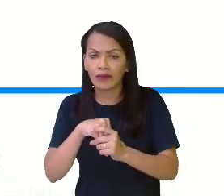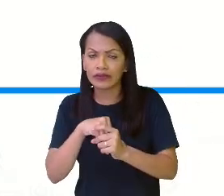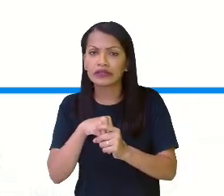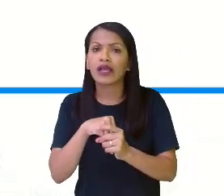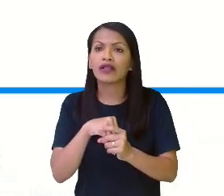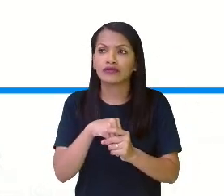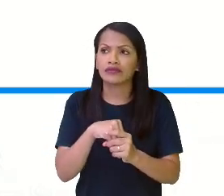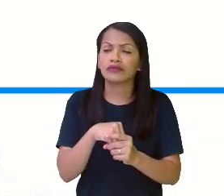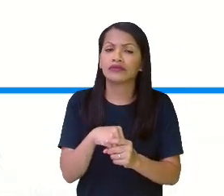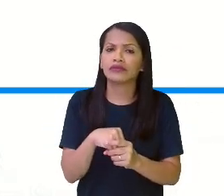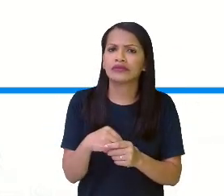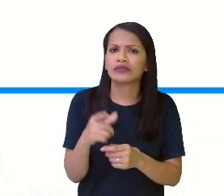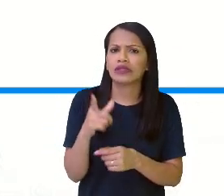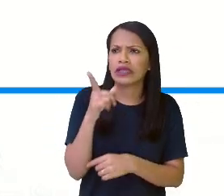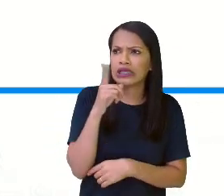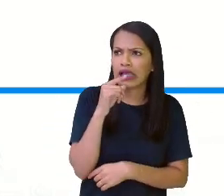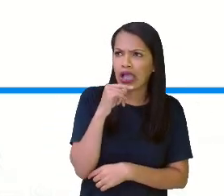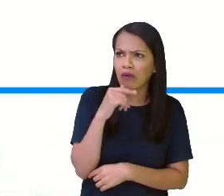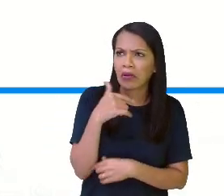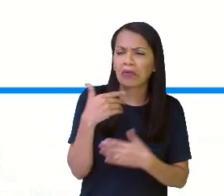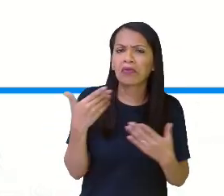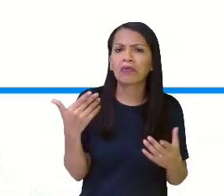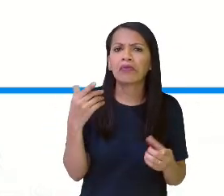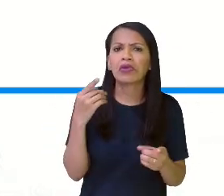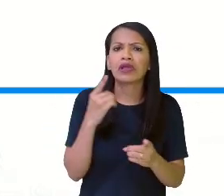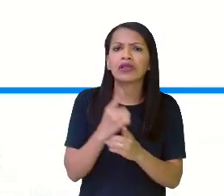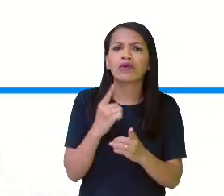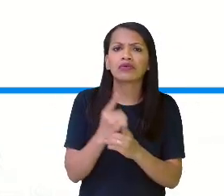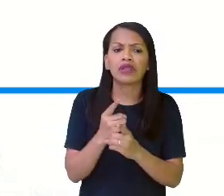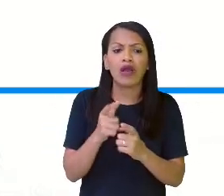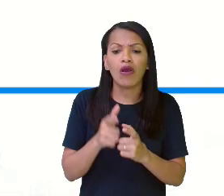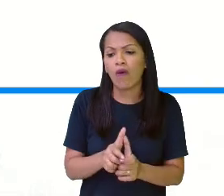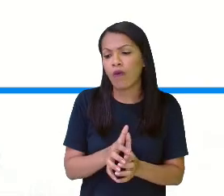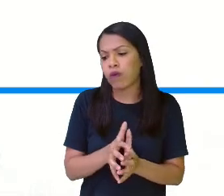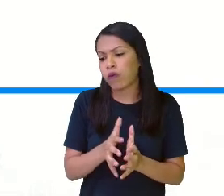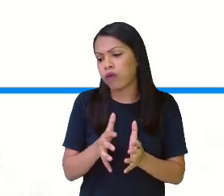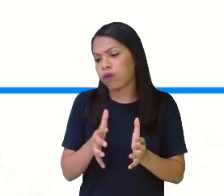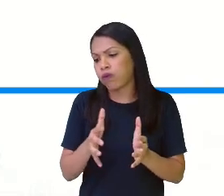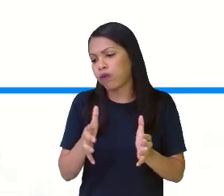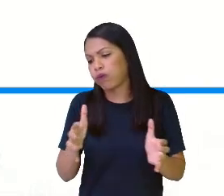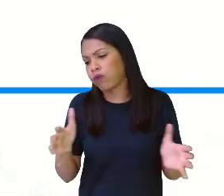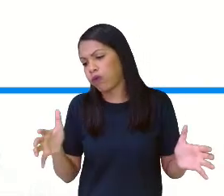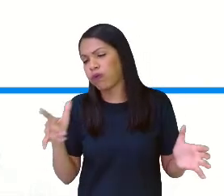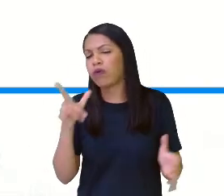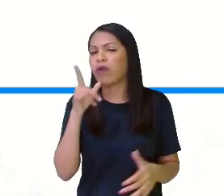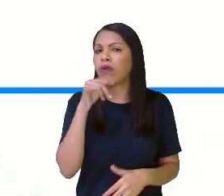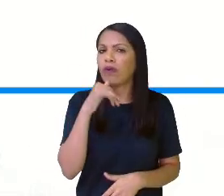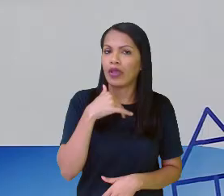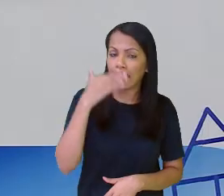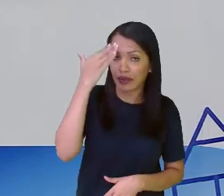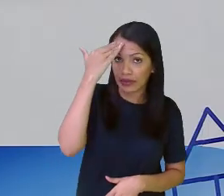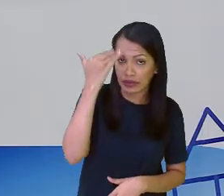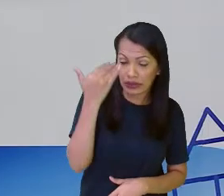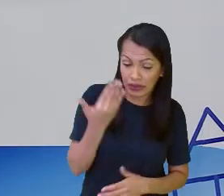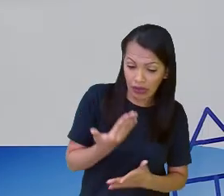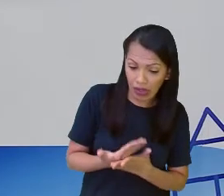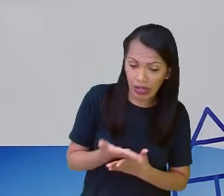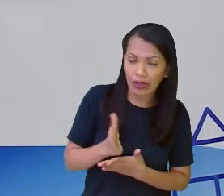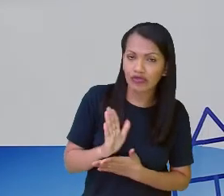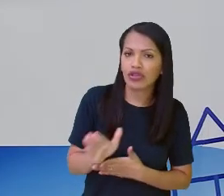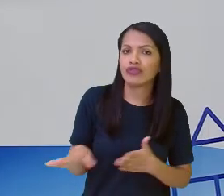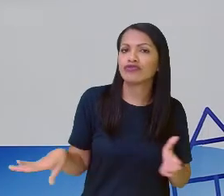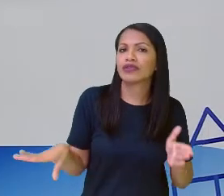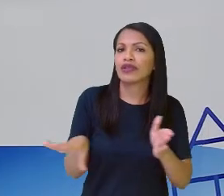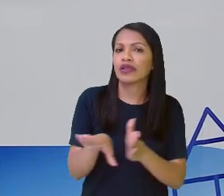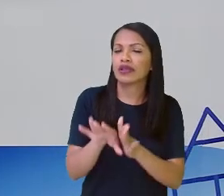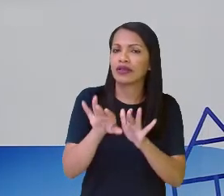água? Diz para mim, quinto ano. Eu sei que a minha aula já está quase chegando ao fim.